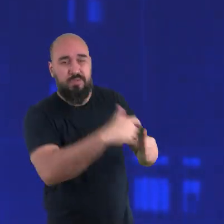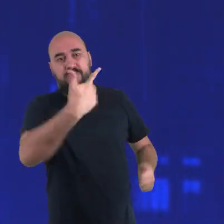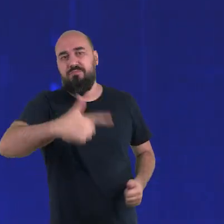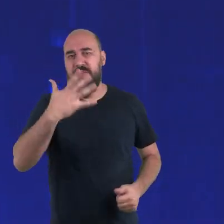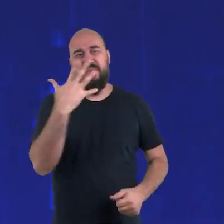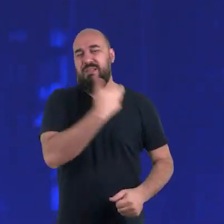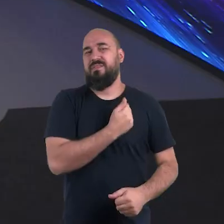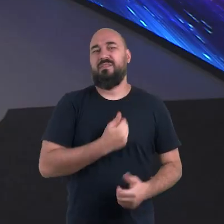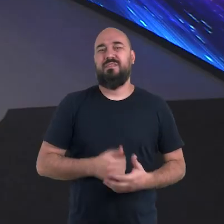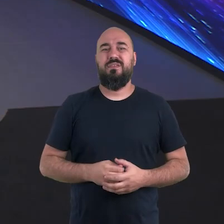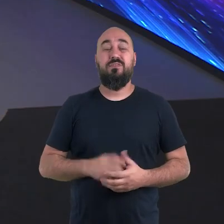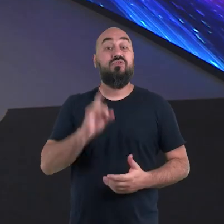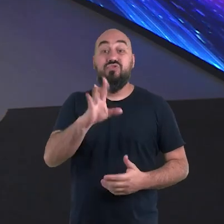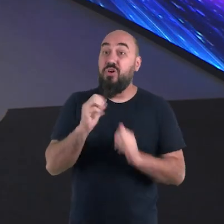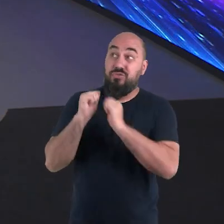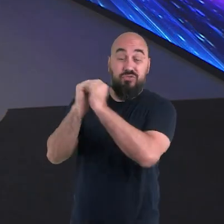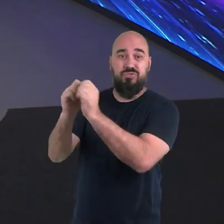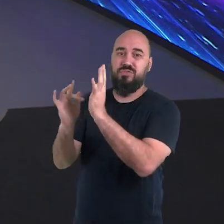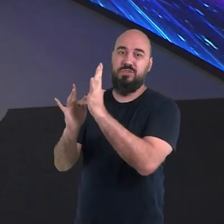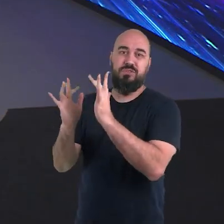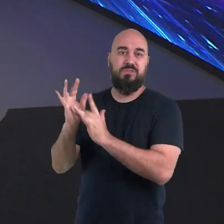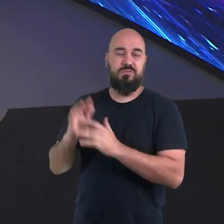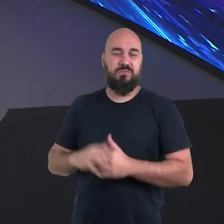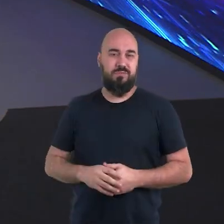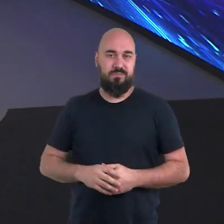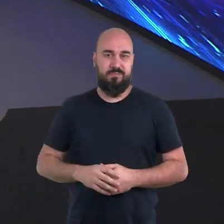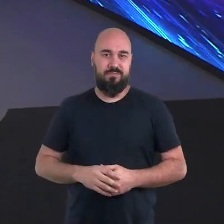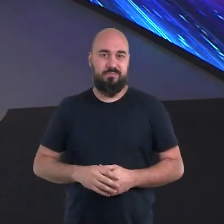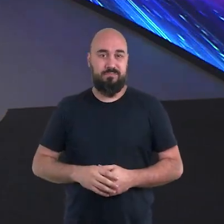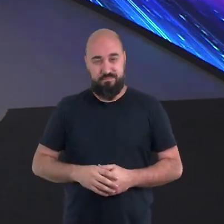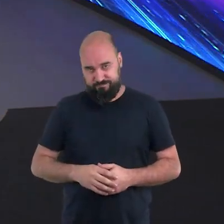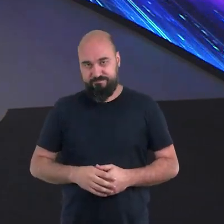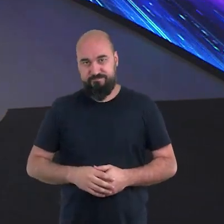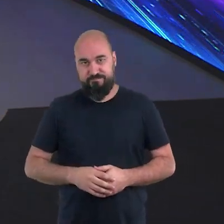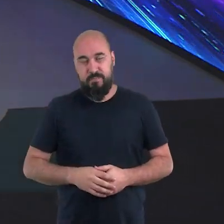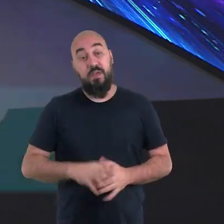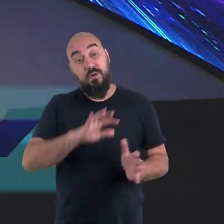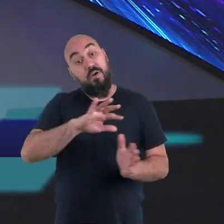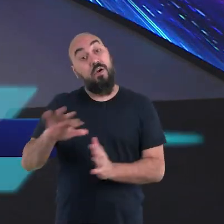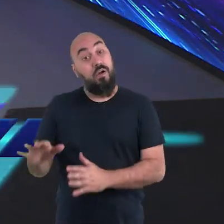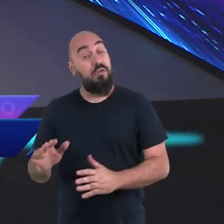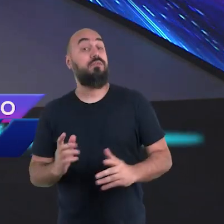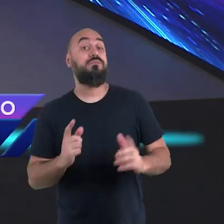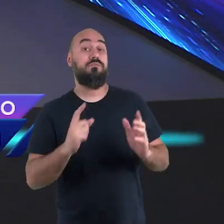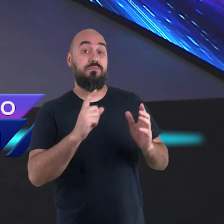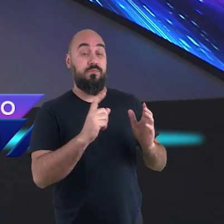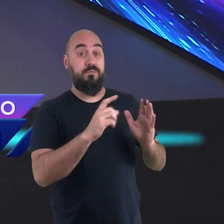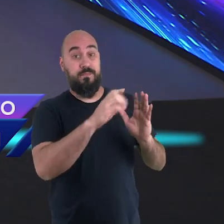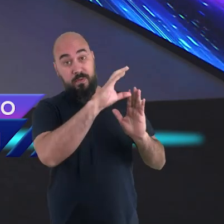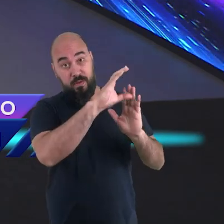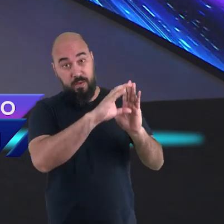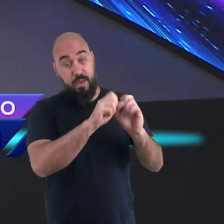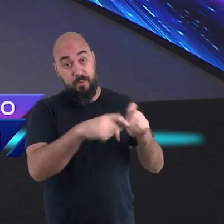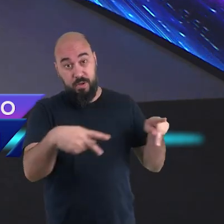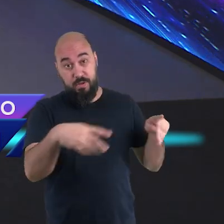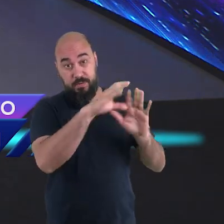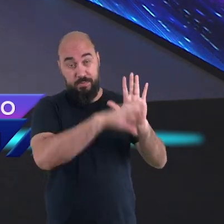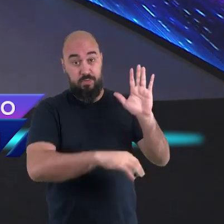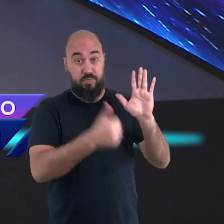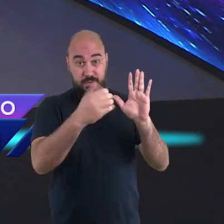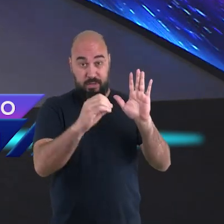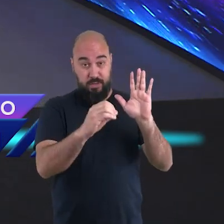Senhor. Voltando a Apocalipse capítulo 10, vamos agora ao versículo 11, que diz